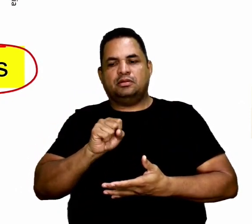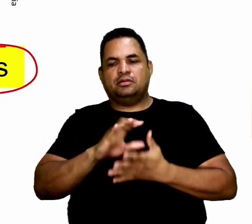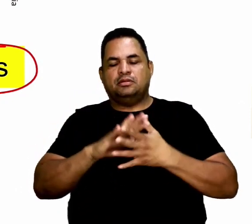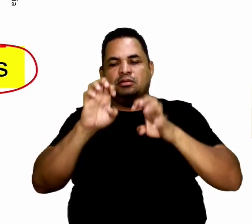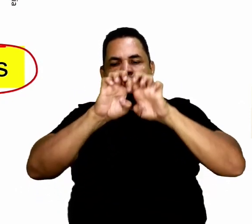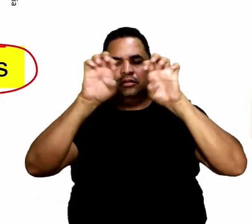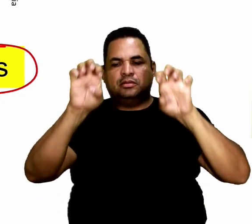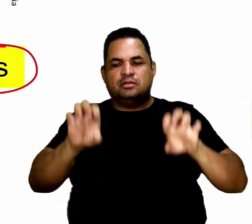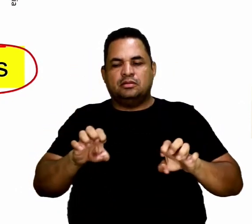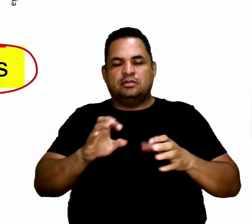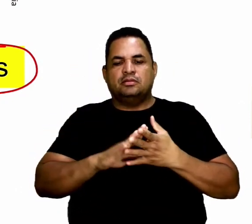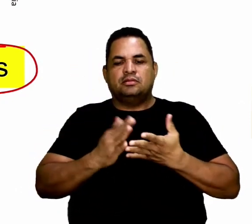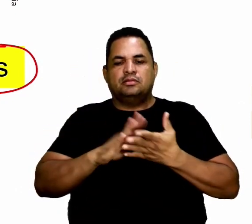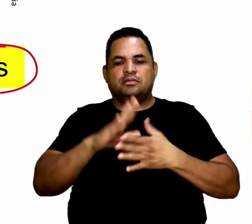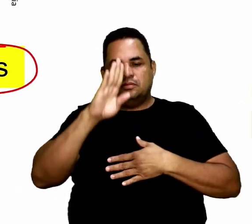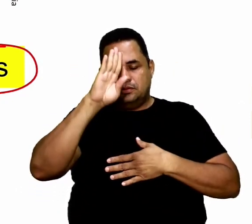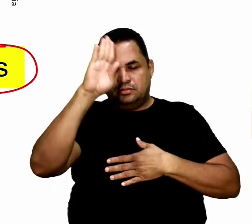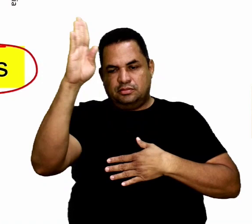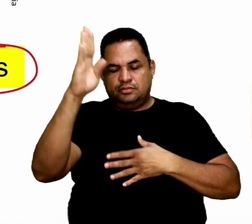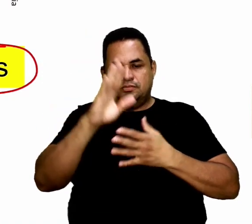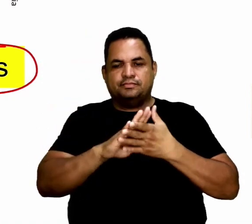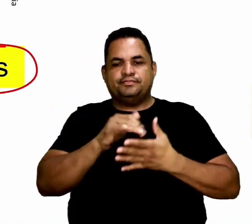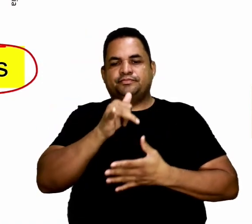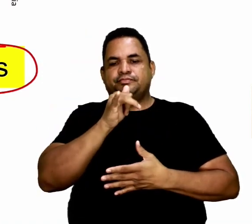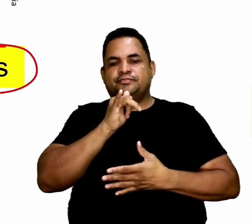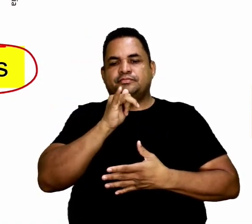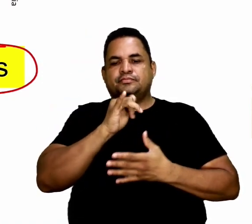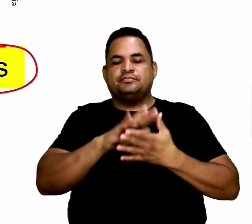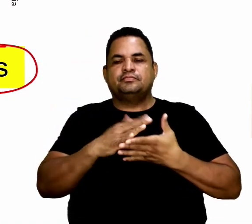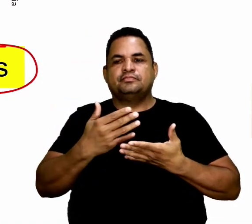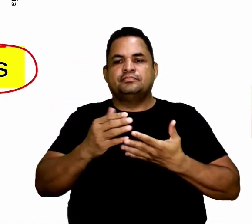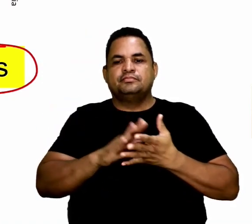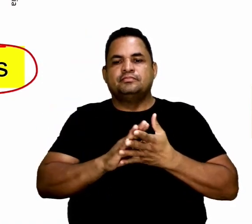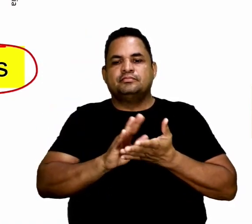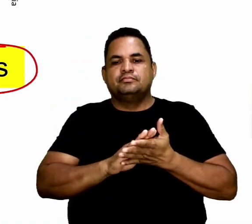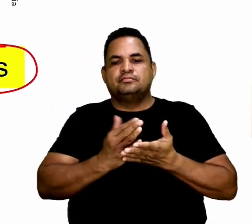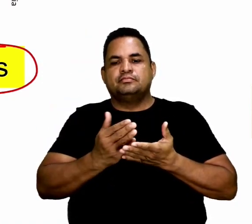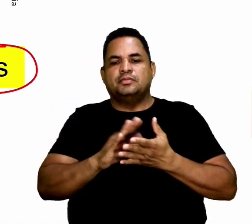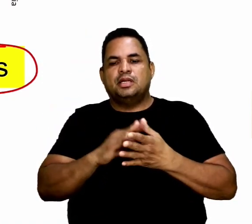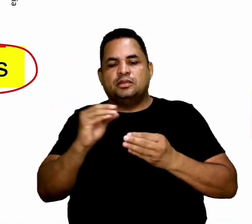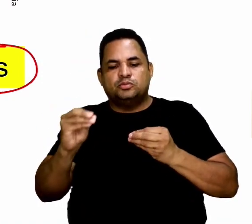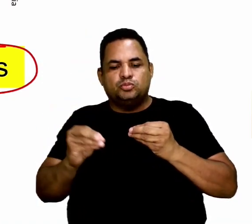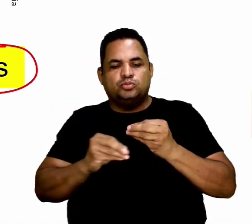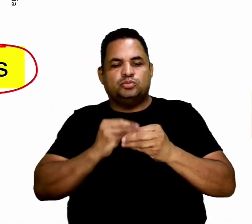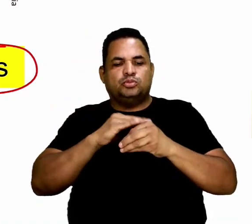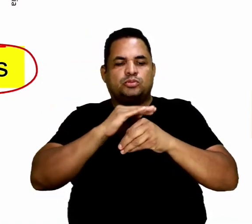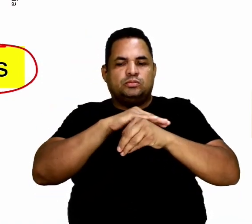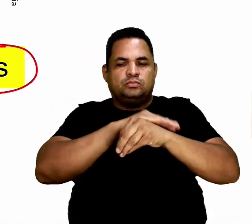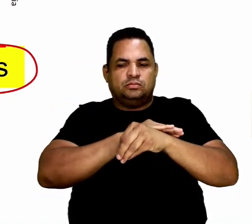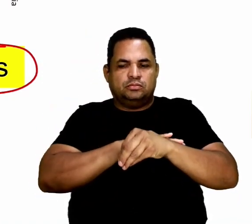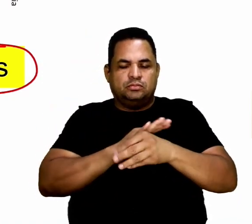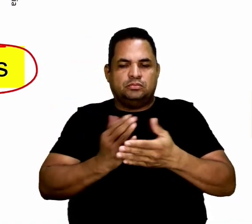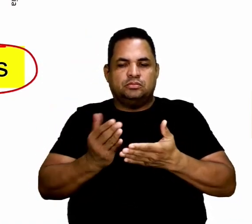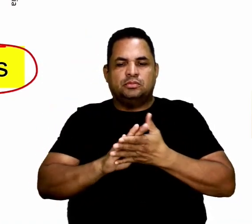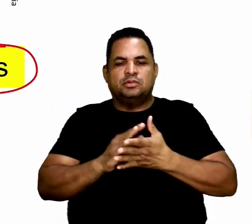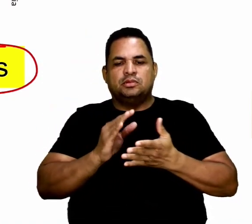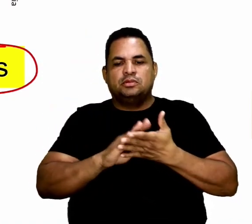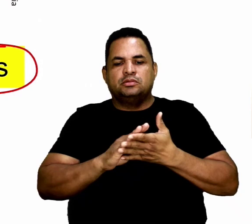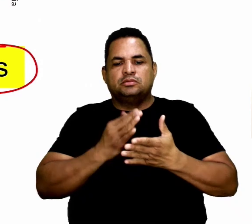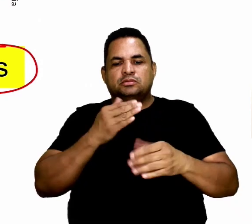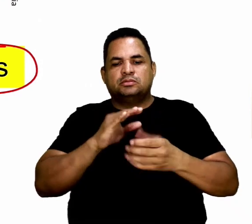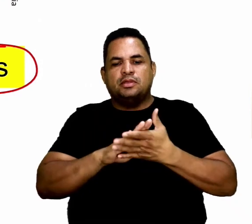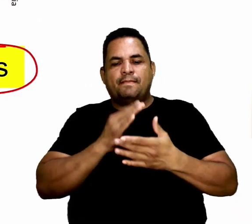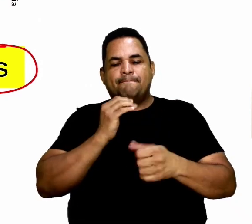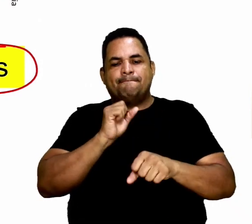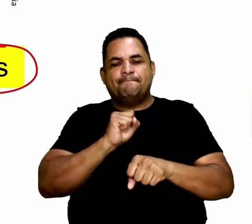estruturas fundamentais, por exemplo, para a reconstituição de tecido e automaticamente estancamento aí, por exemplo,